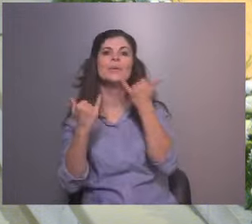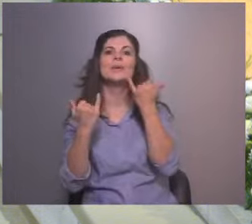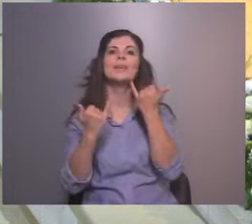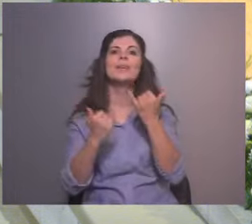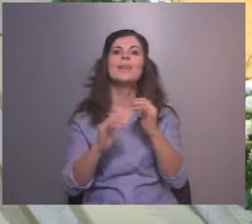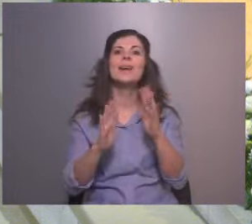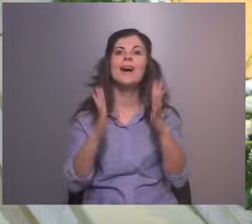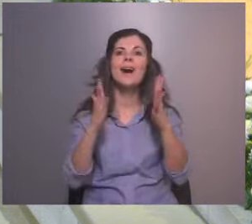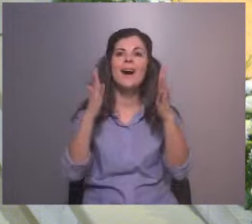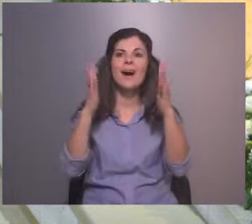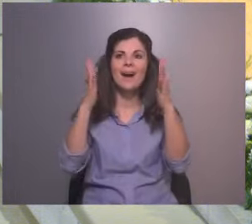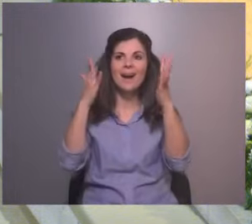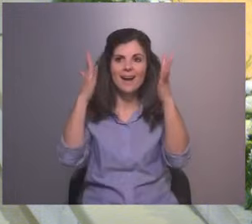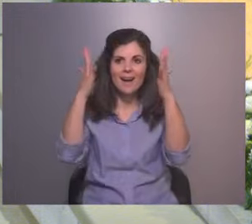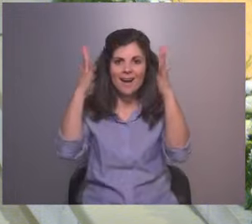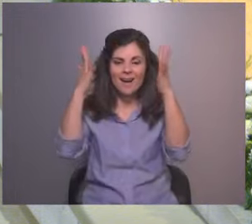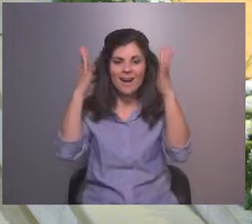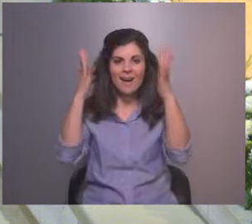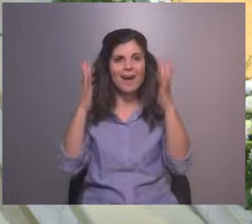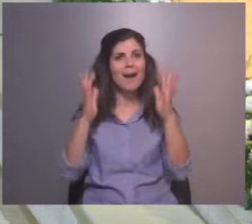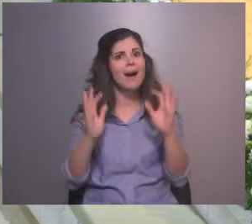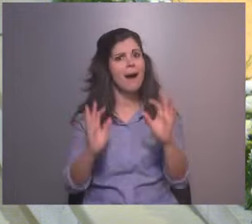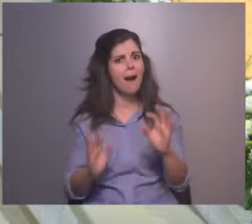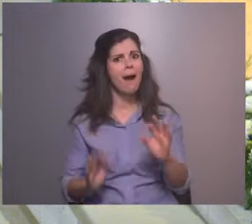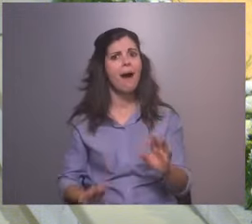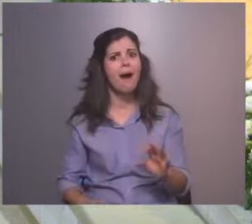Aleluia,